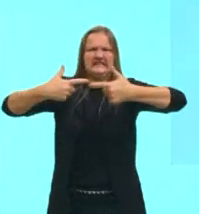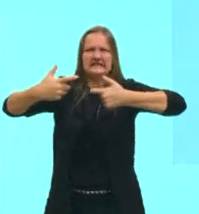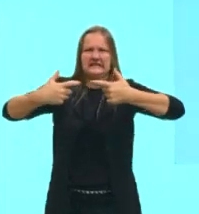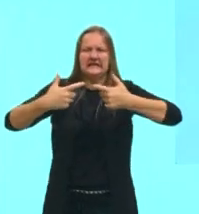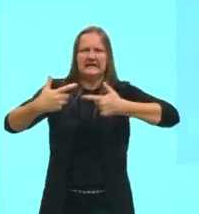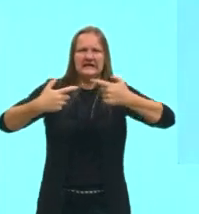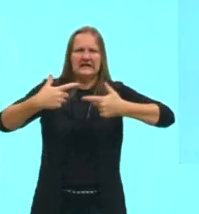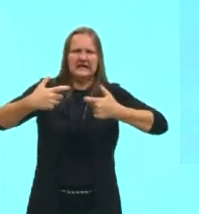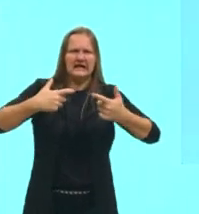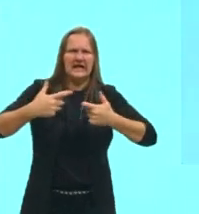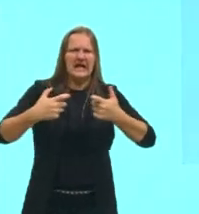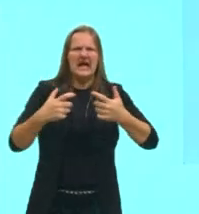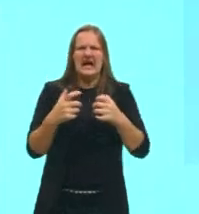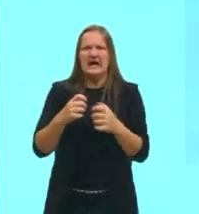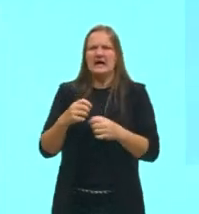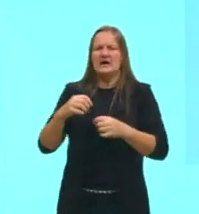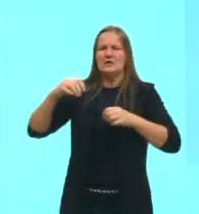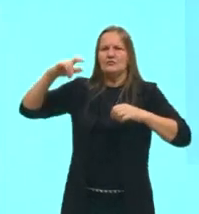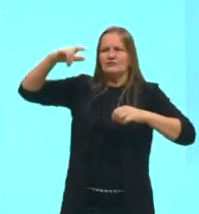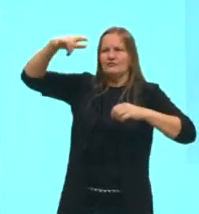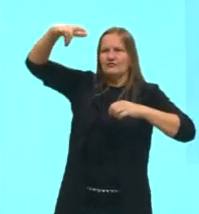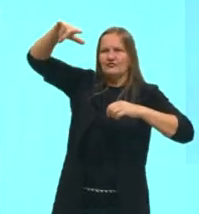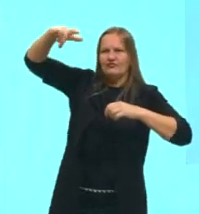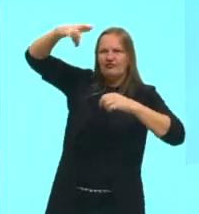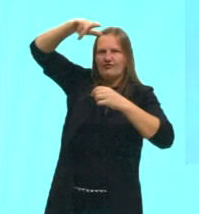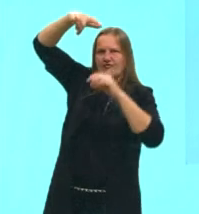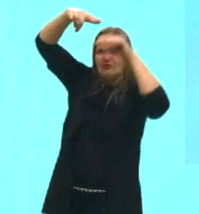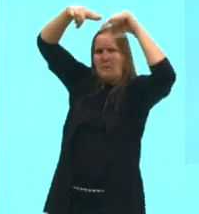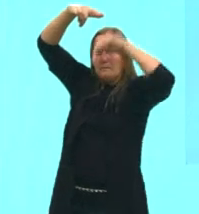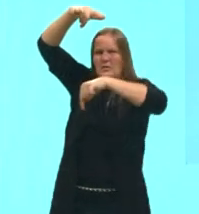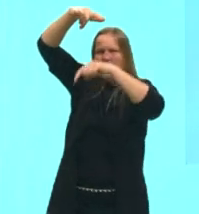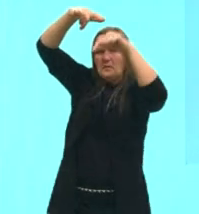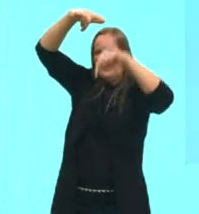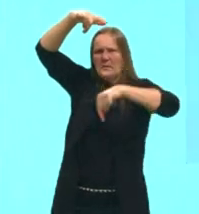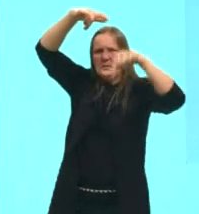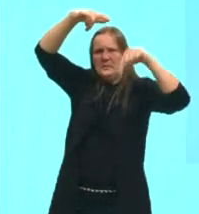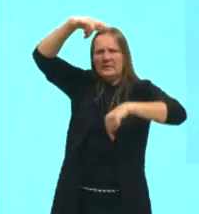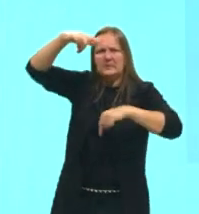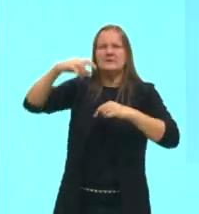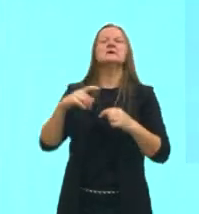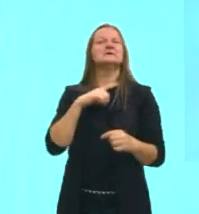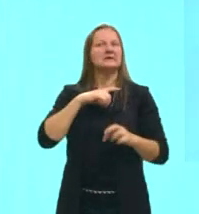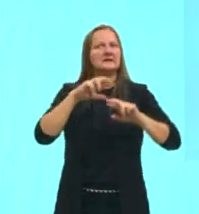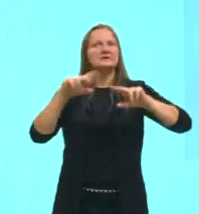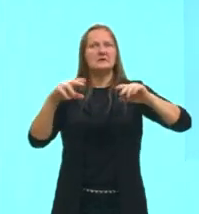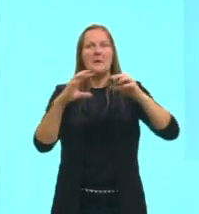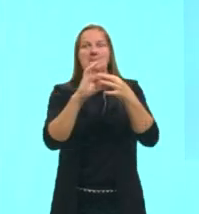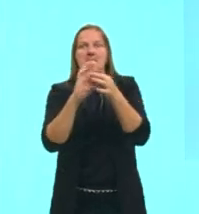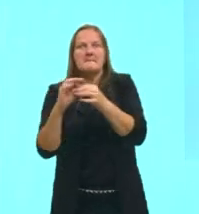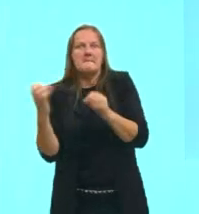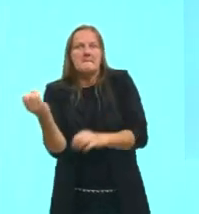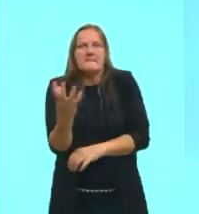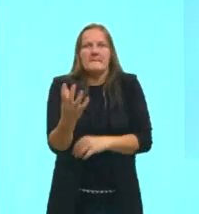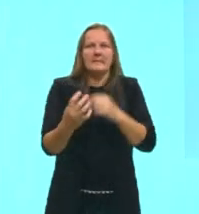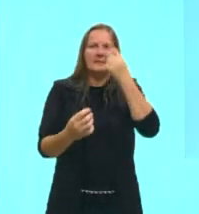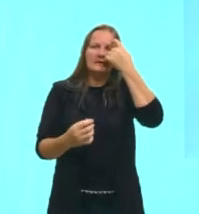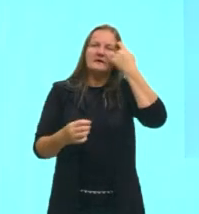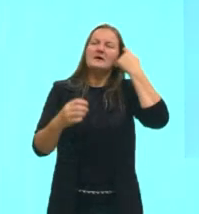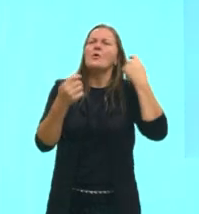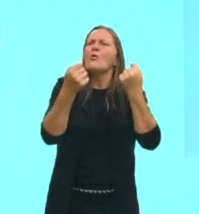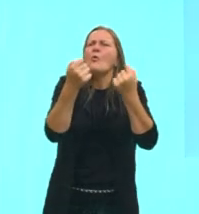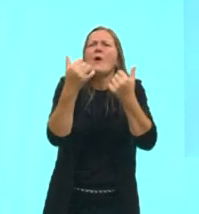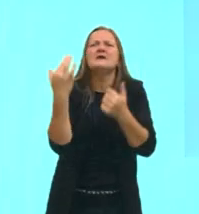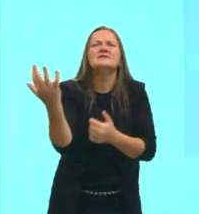ligadas à aviação Drone né são coisas mais mais modernas né Então olha só